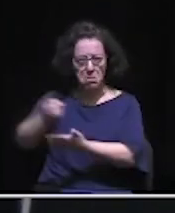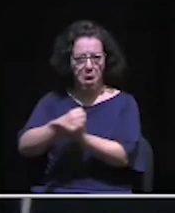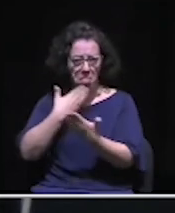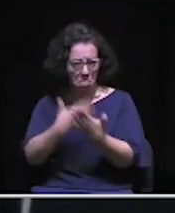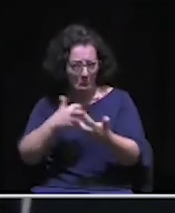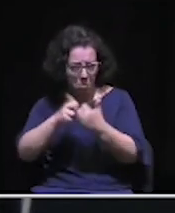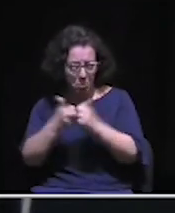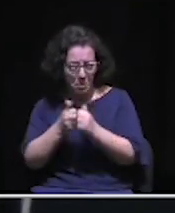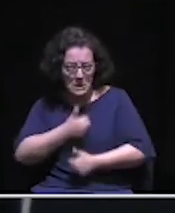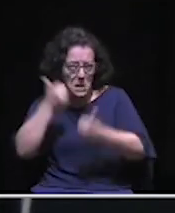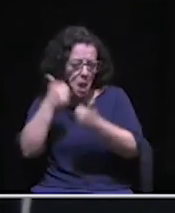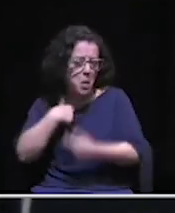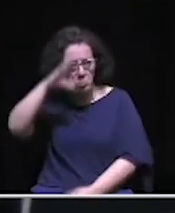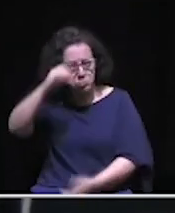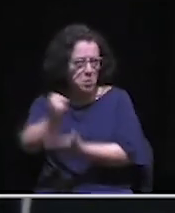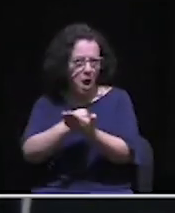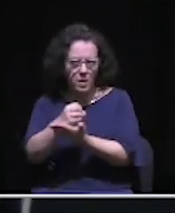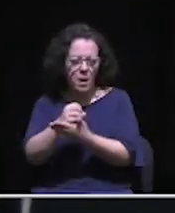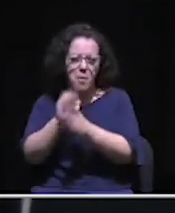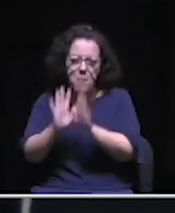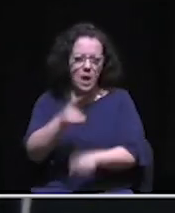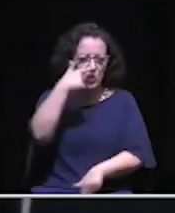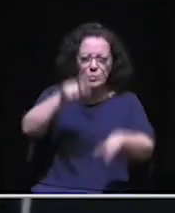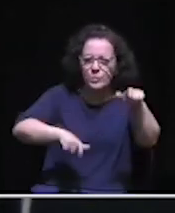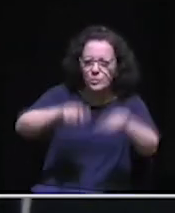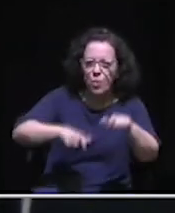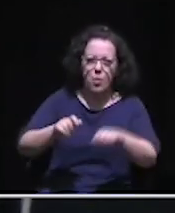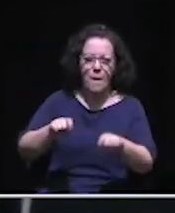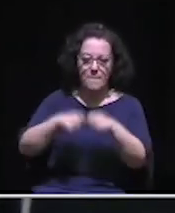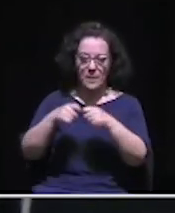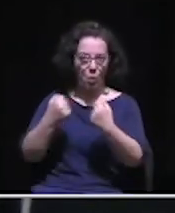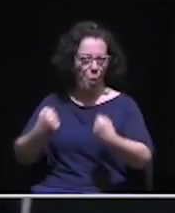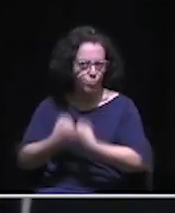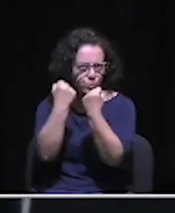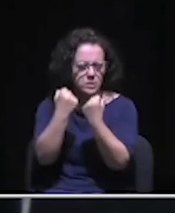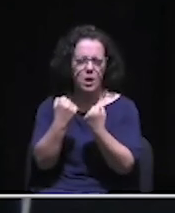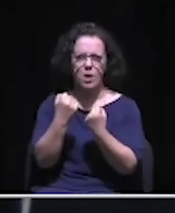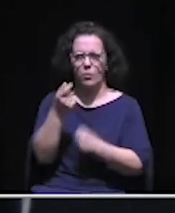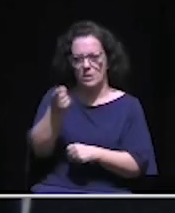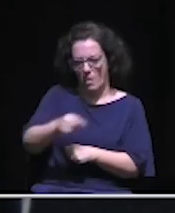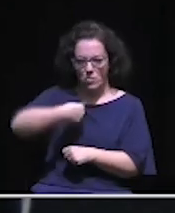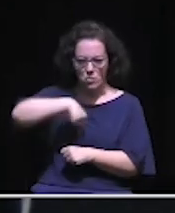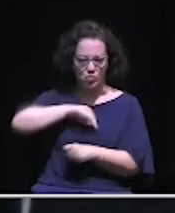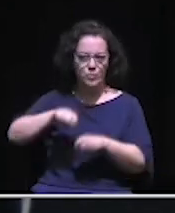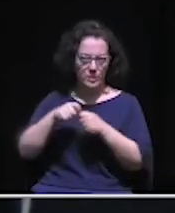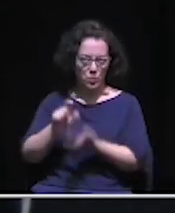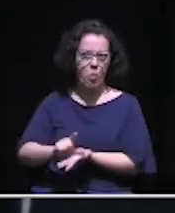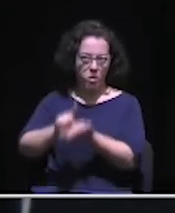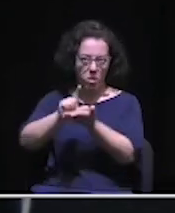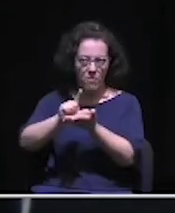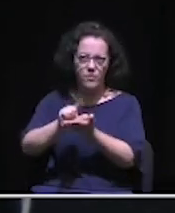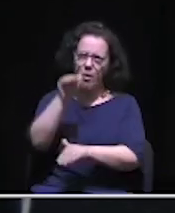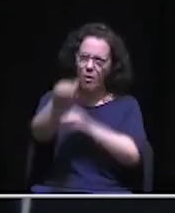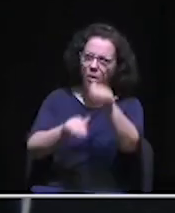cidade. Apesar dos apelos de cidadãos e da oposição, incluindo o LIVRE, não houve preparação por